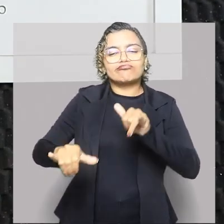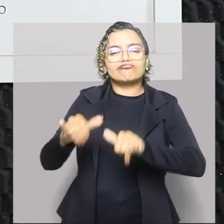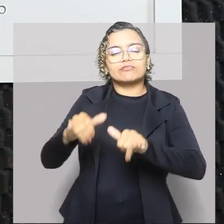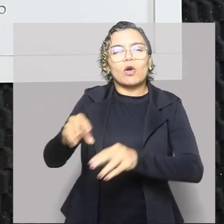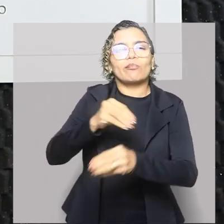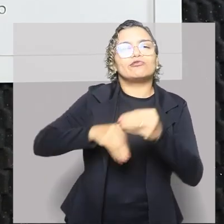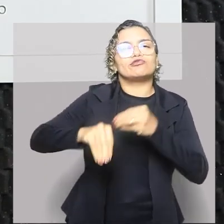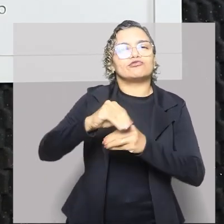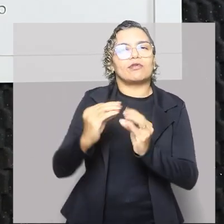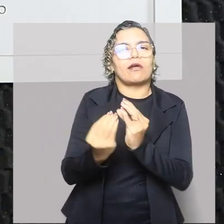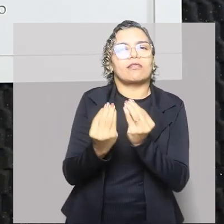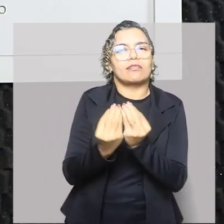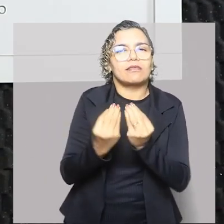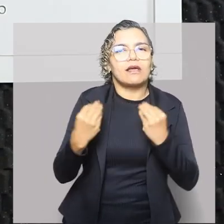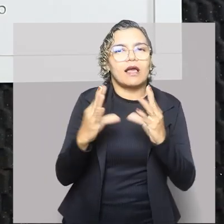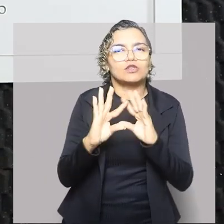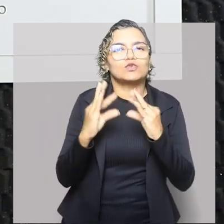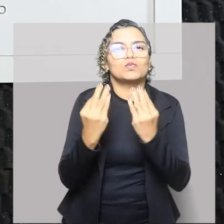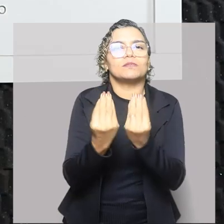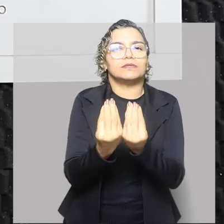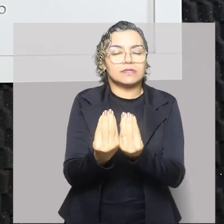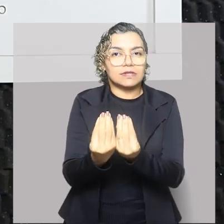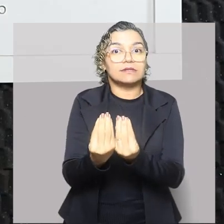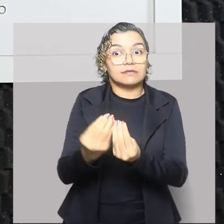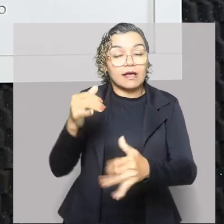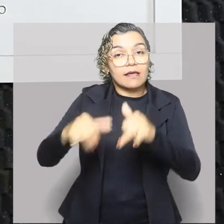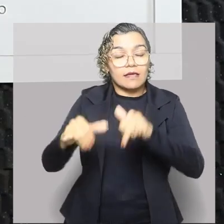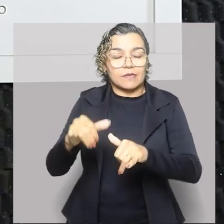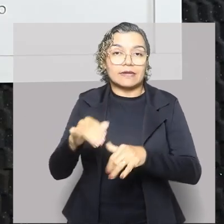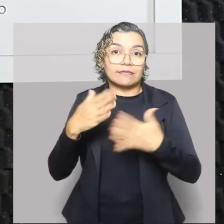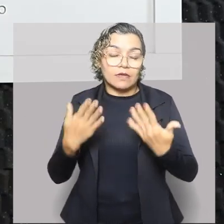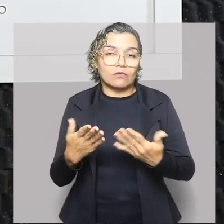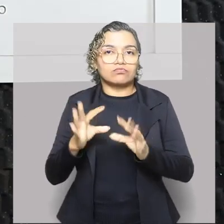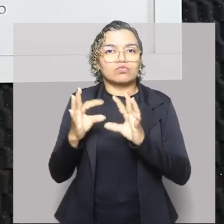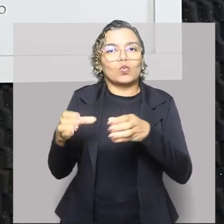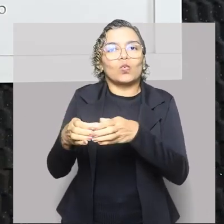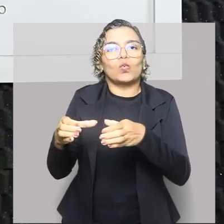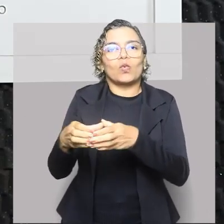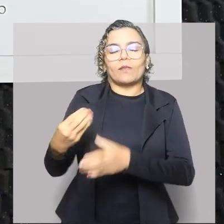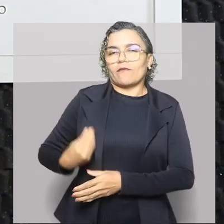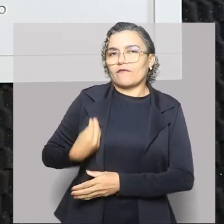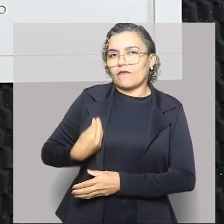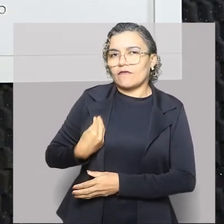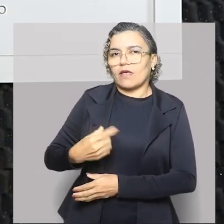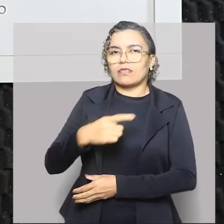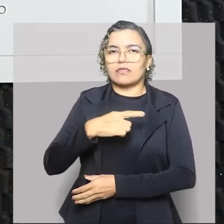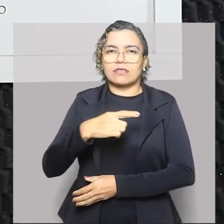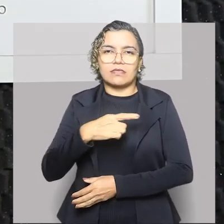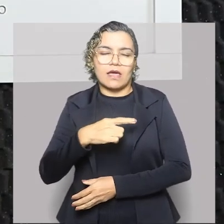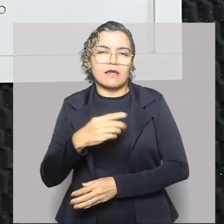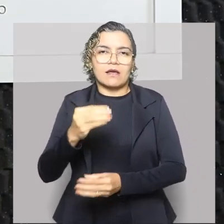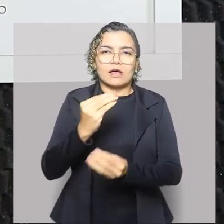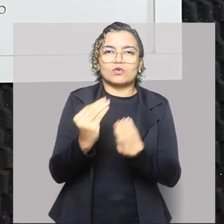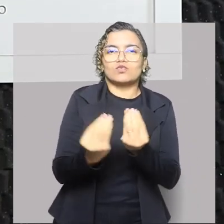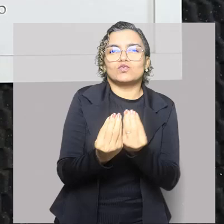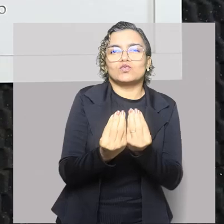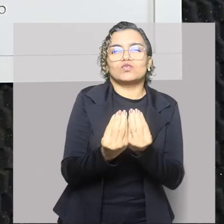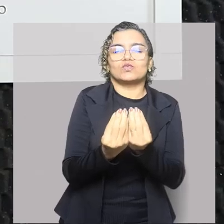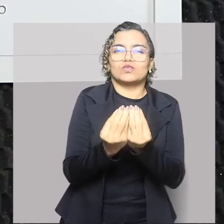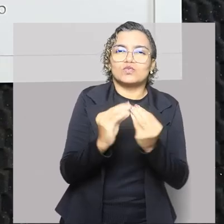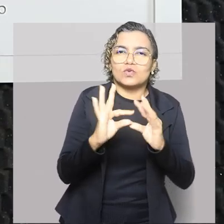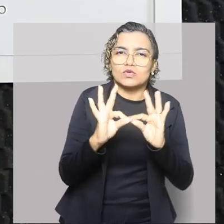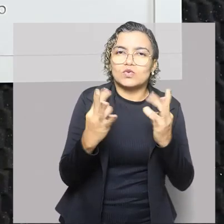que todos esses organismos que são considerados vivos, eles têm uma composição química muito parecida. Então, eles têm a presença